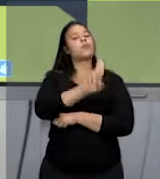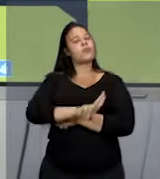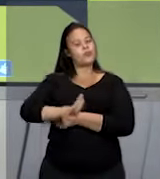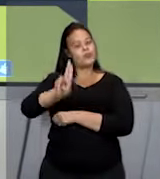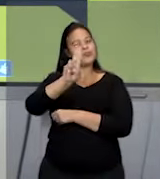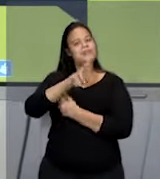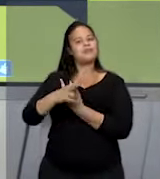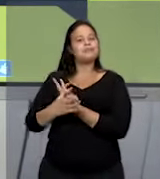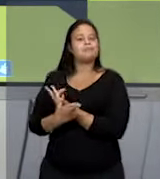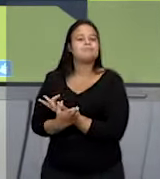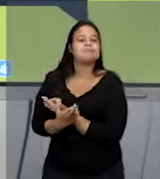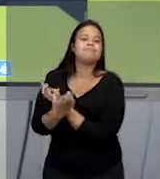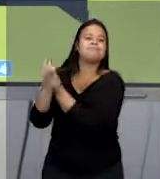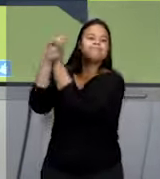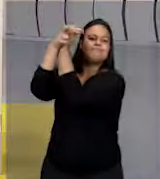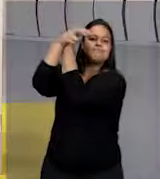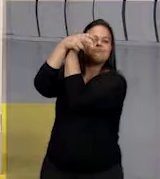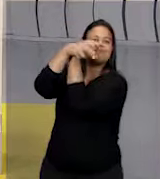os satélites.